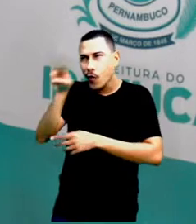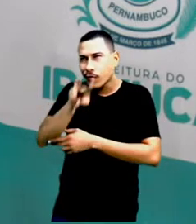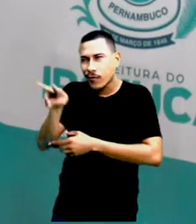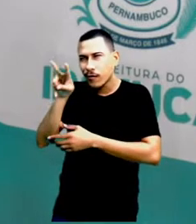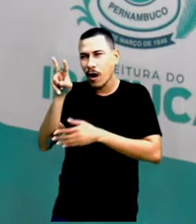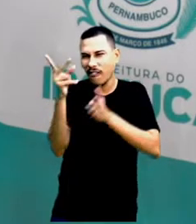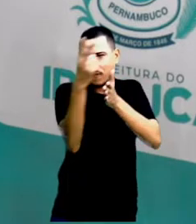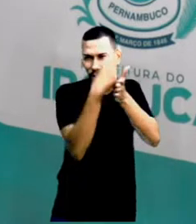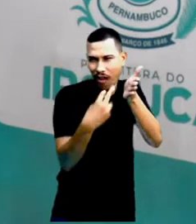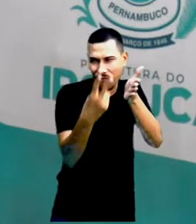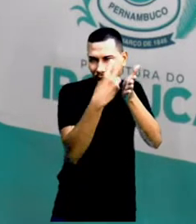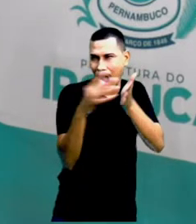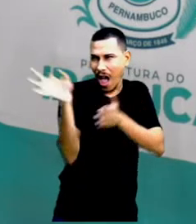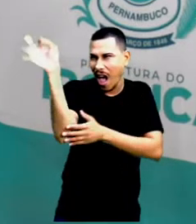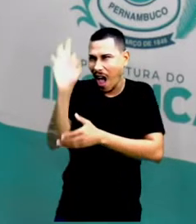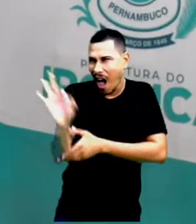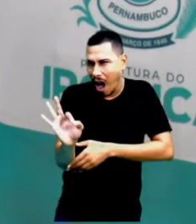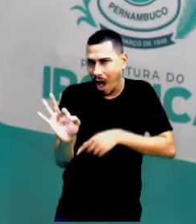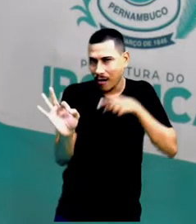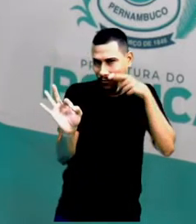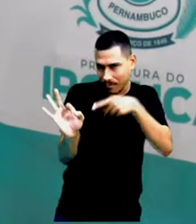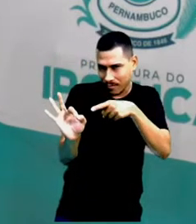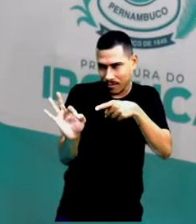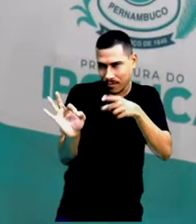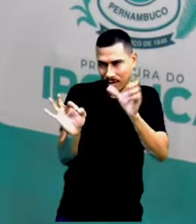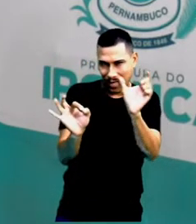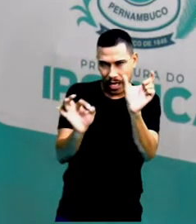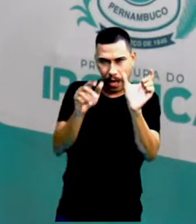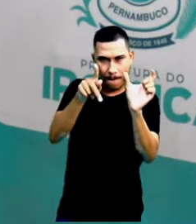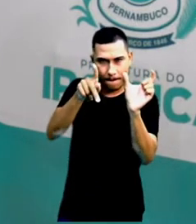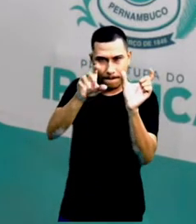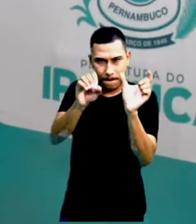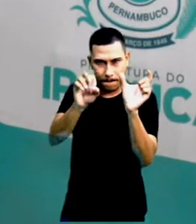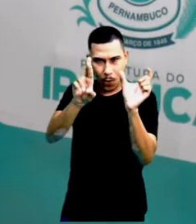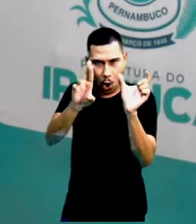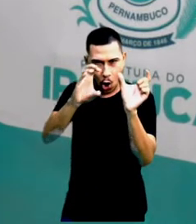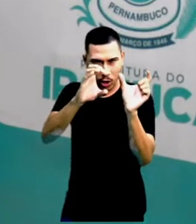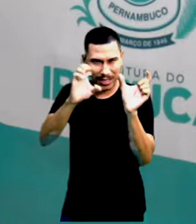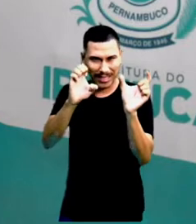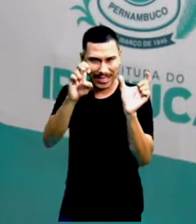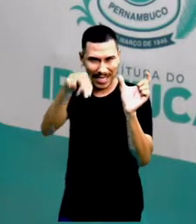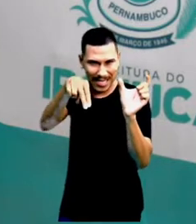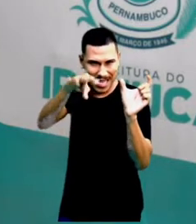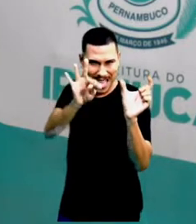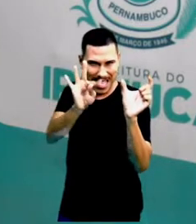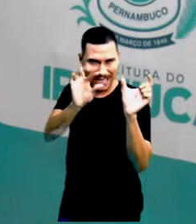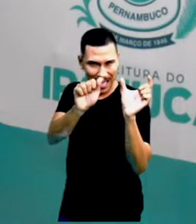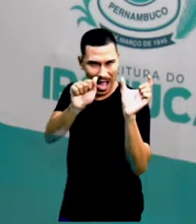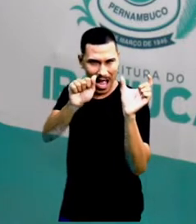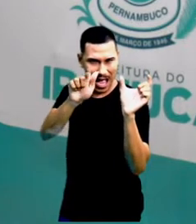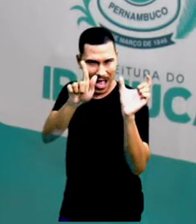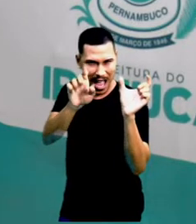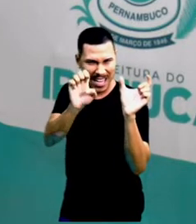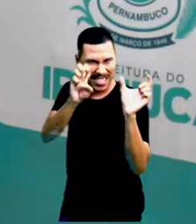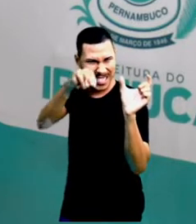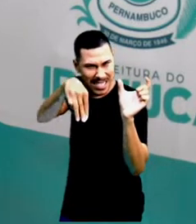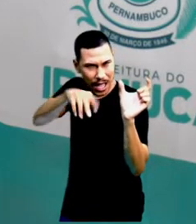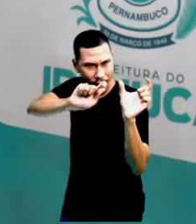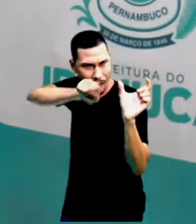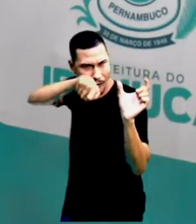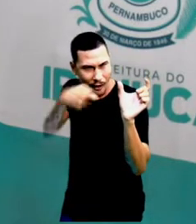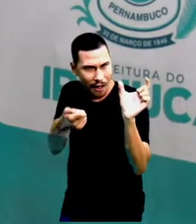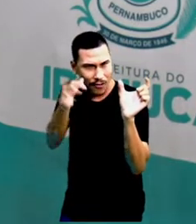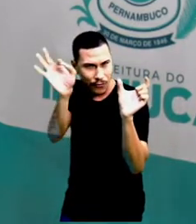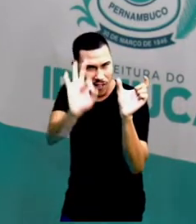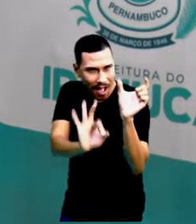pó sentar gem e é o tema da aula de hoje são ver